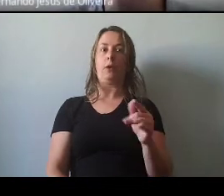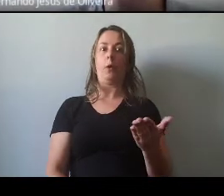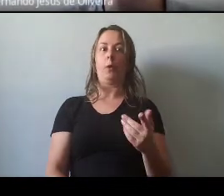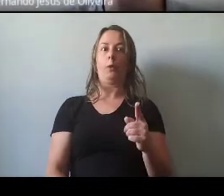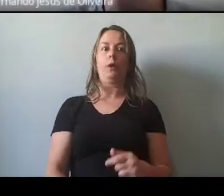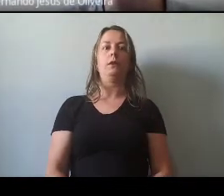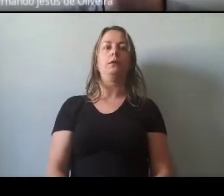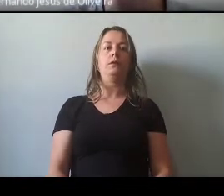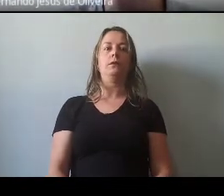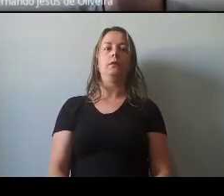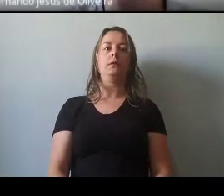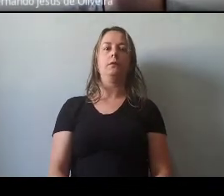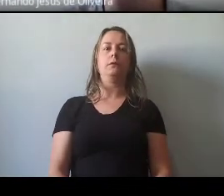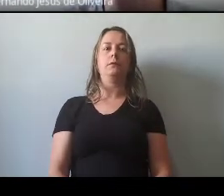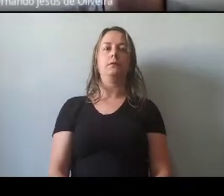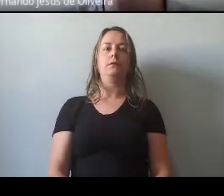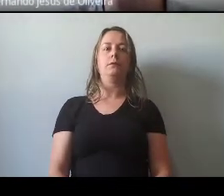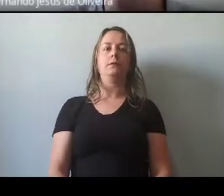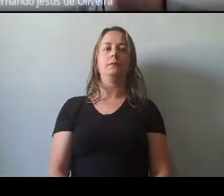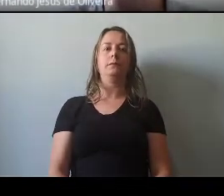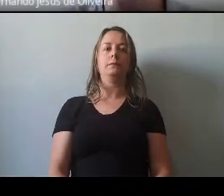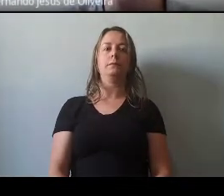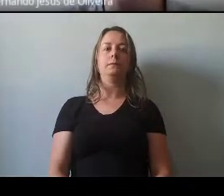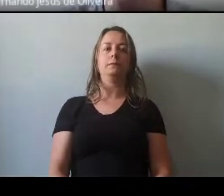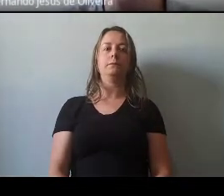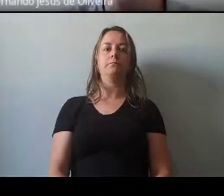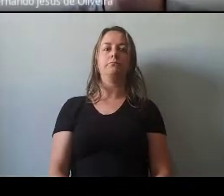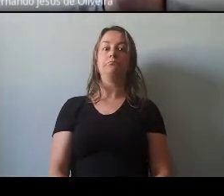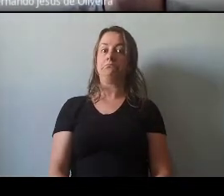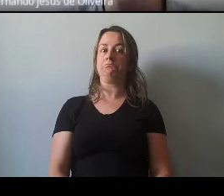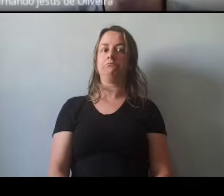Ele vai lançar então, ó, presta atenção, martelo é uma pena.